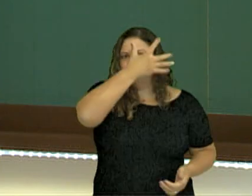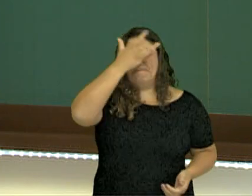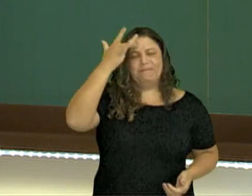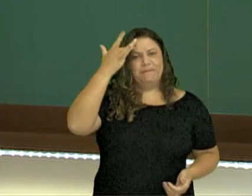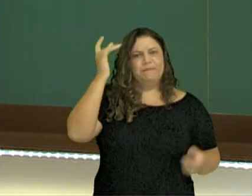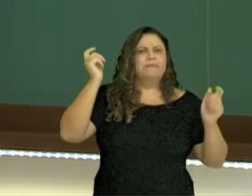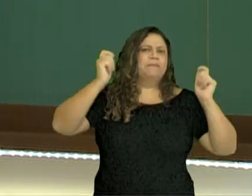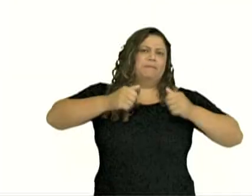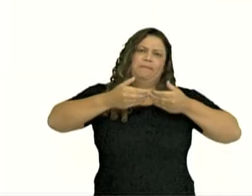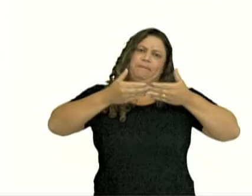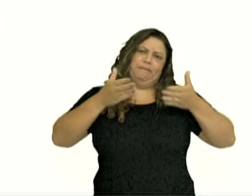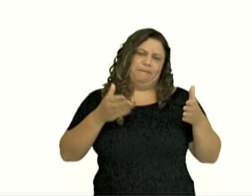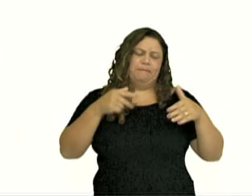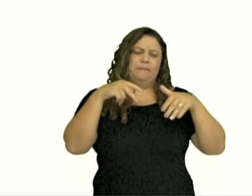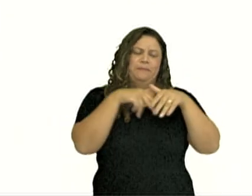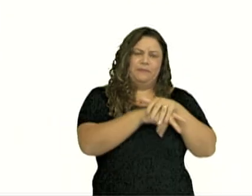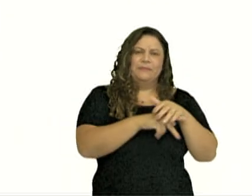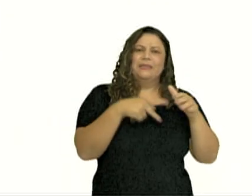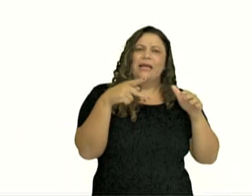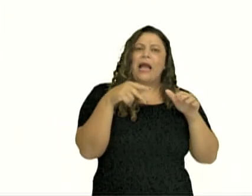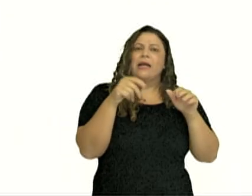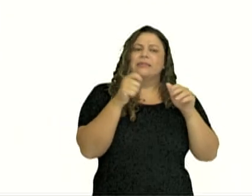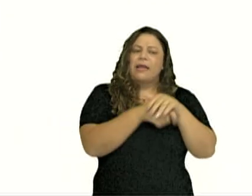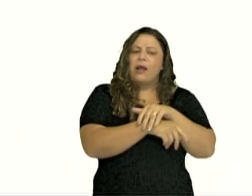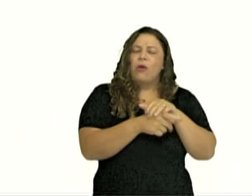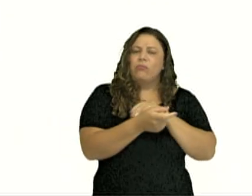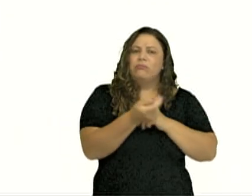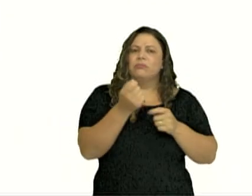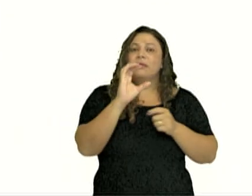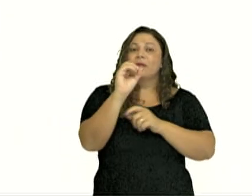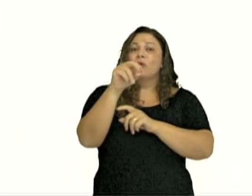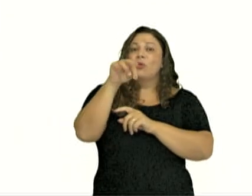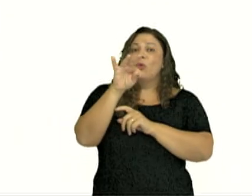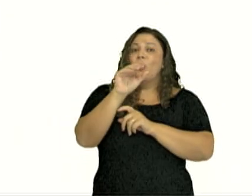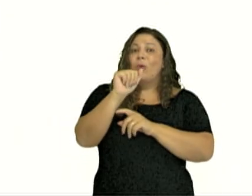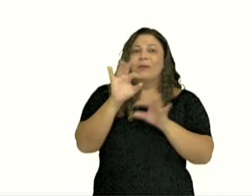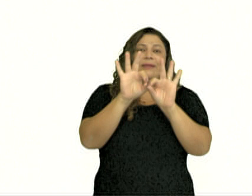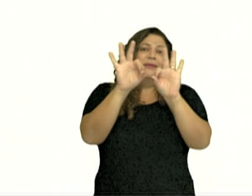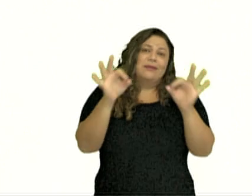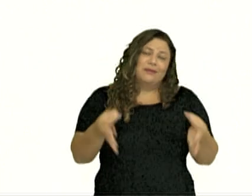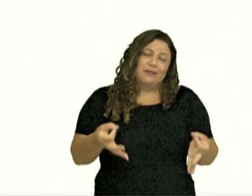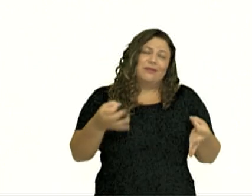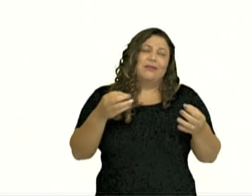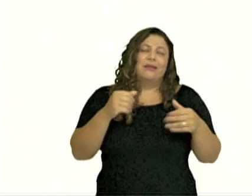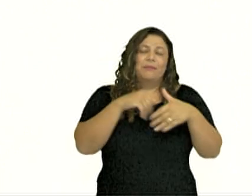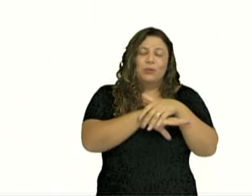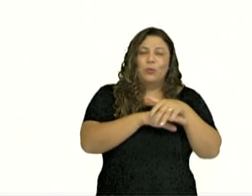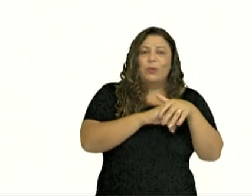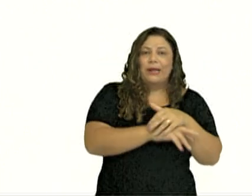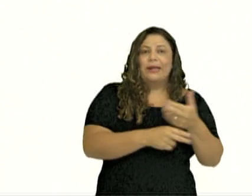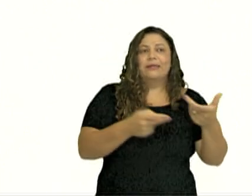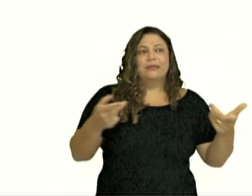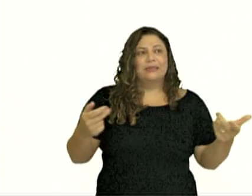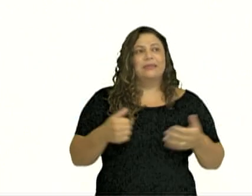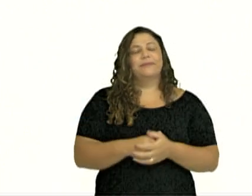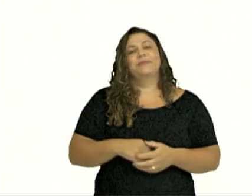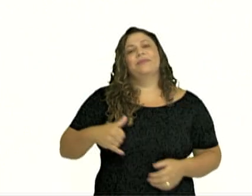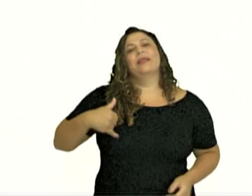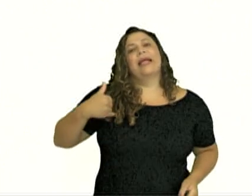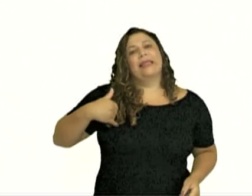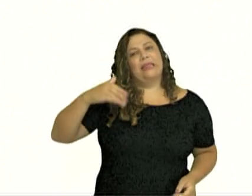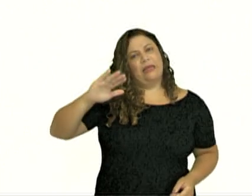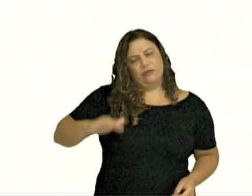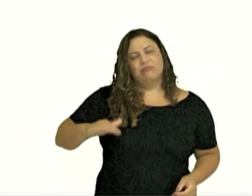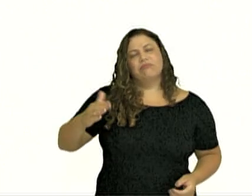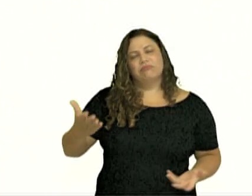exemplo, uma poupança, né, que é um tipo de conta muito simples, né? E, claro, quem tem menor de idade vai ter